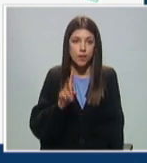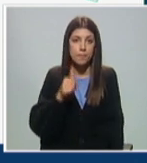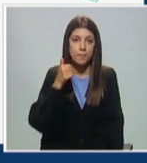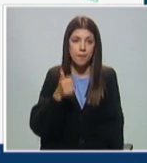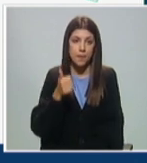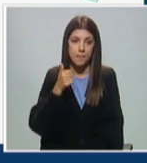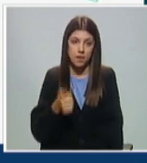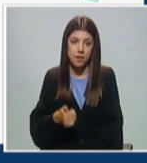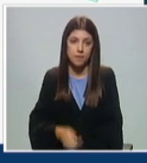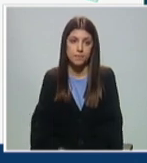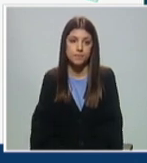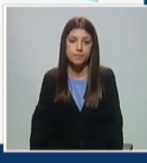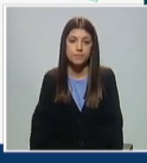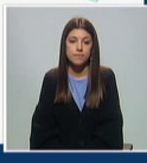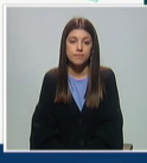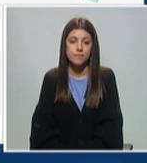as